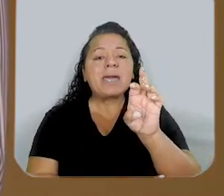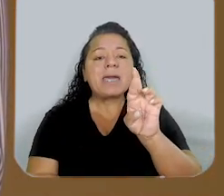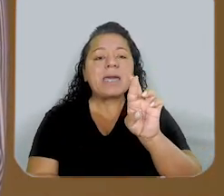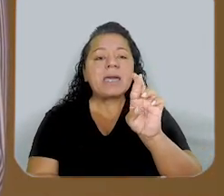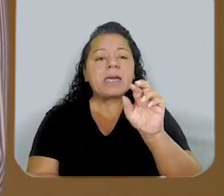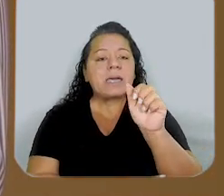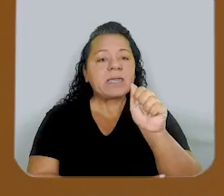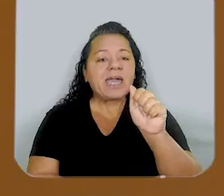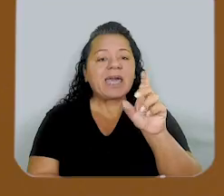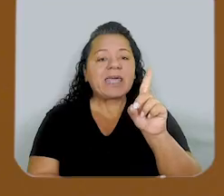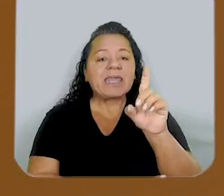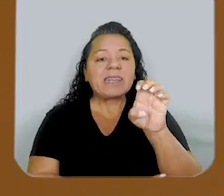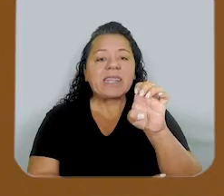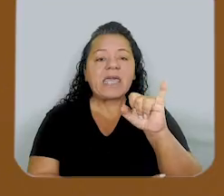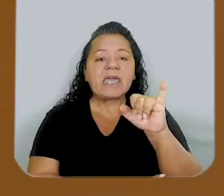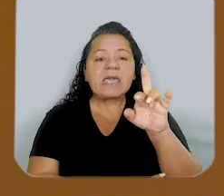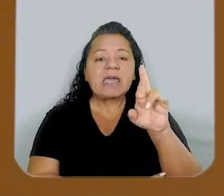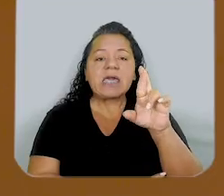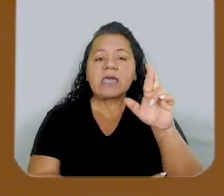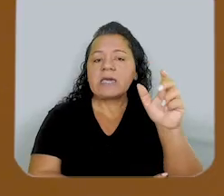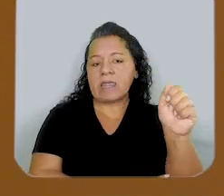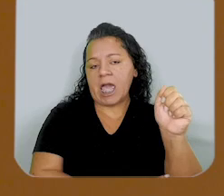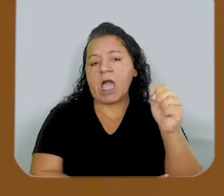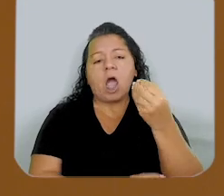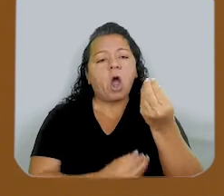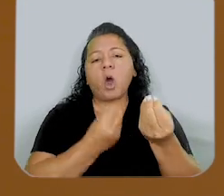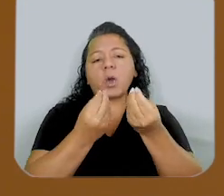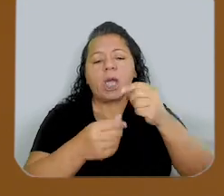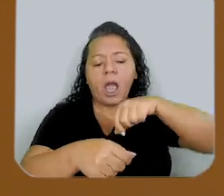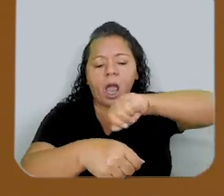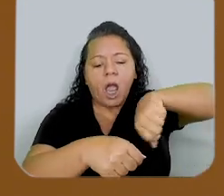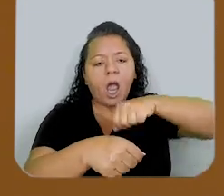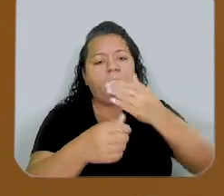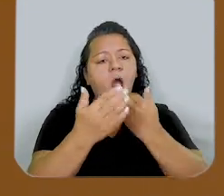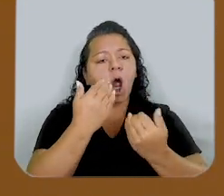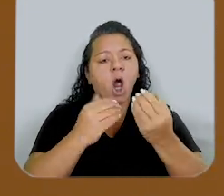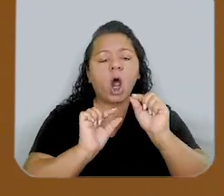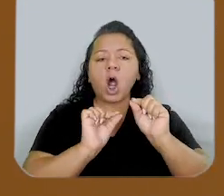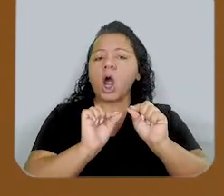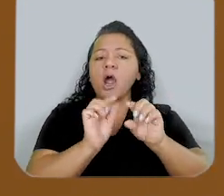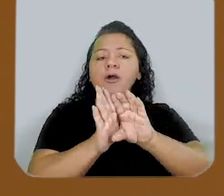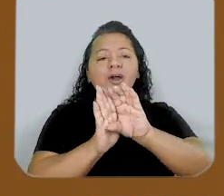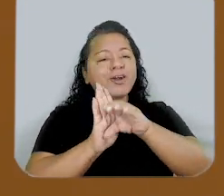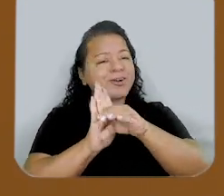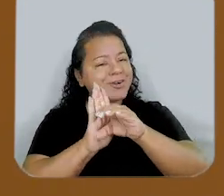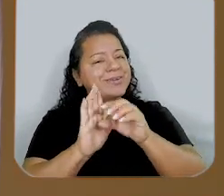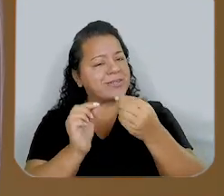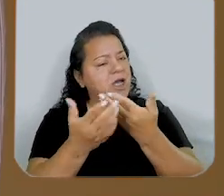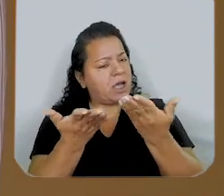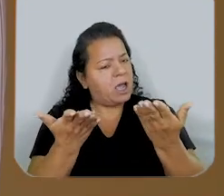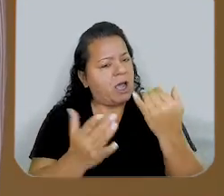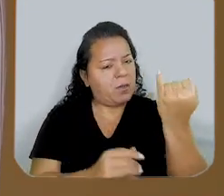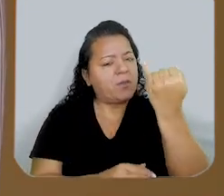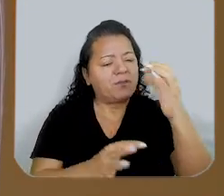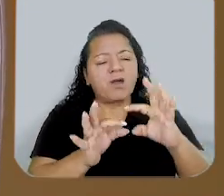então, a culinária beiradeira. O que é a culinária beiradeira? Se quiser até conceituar o termo beiradeiro, também fica à